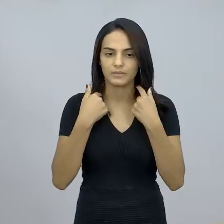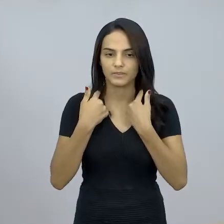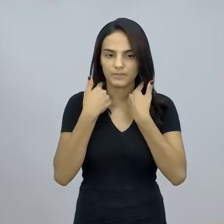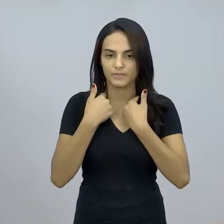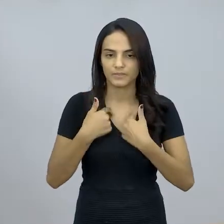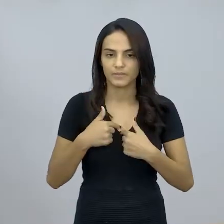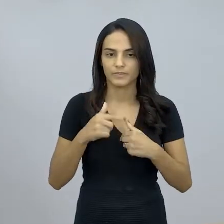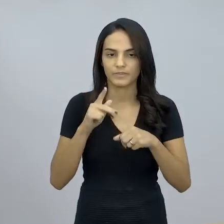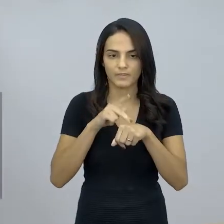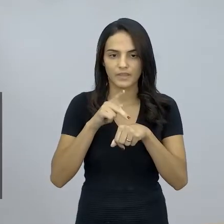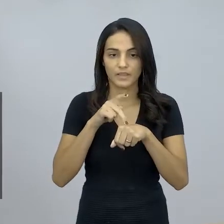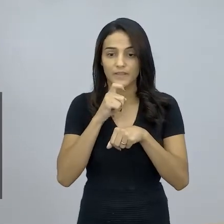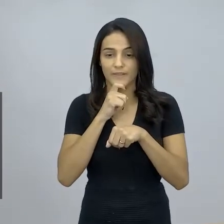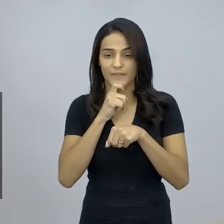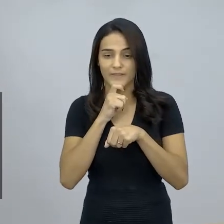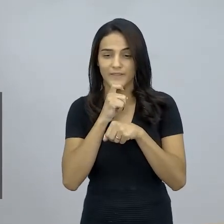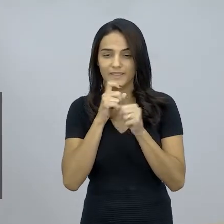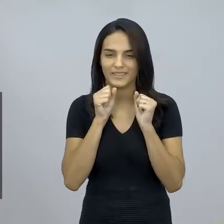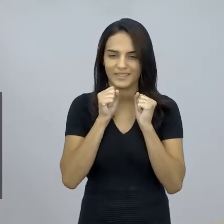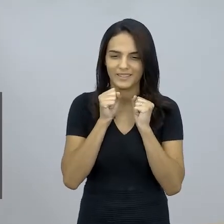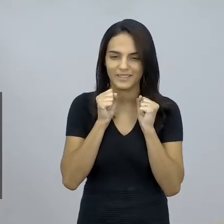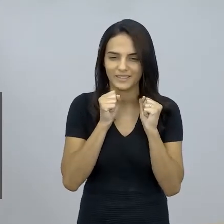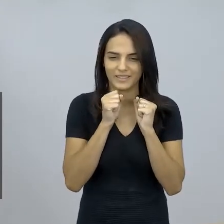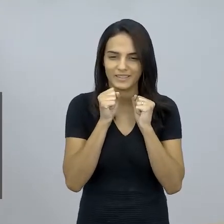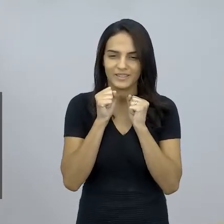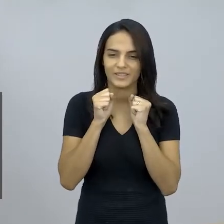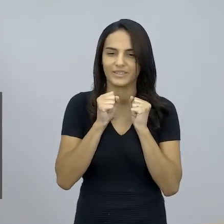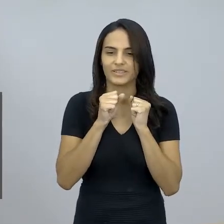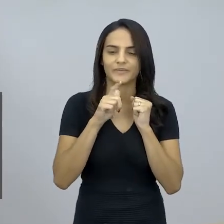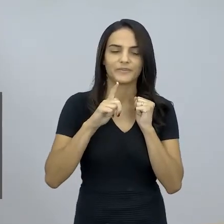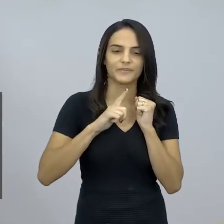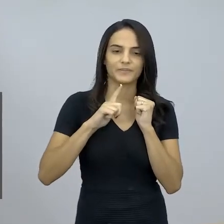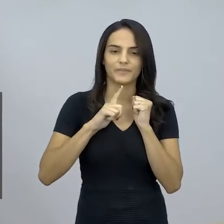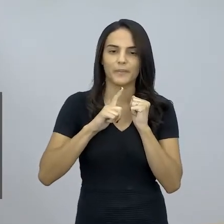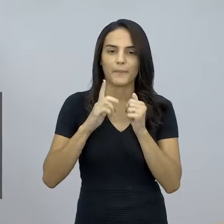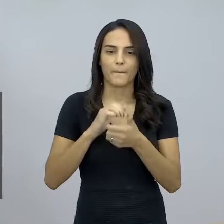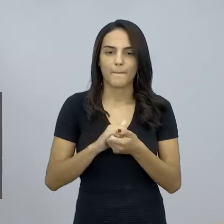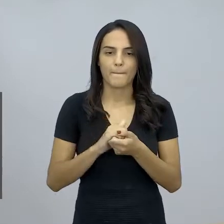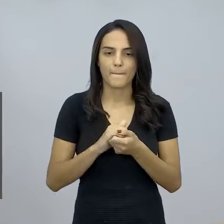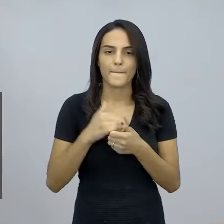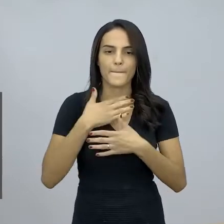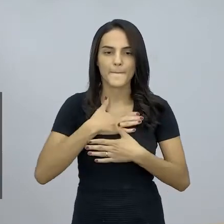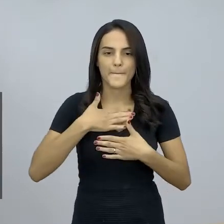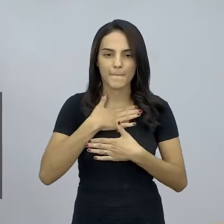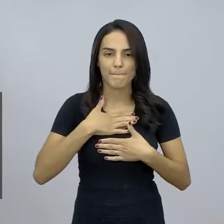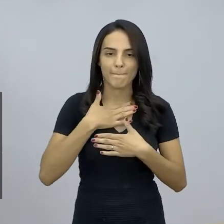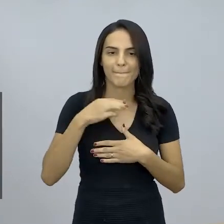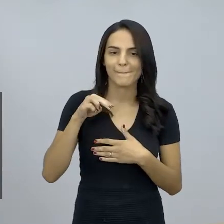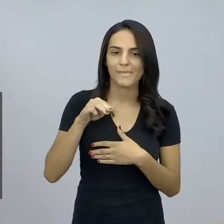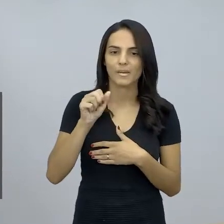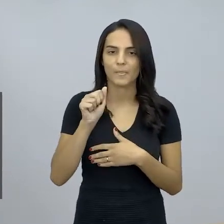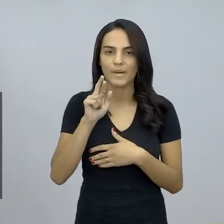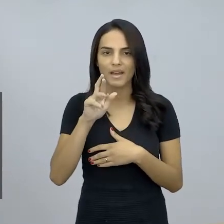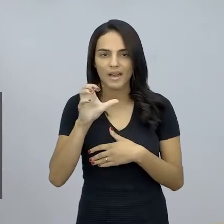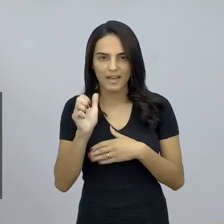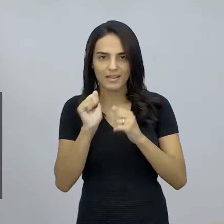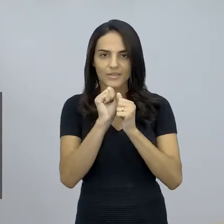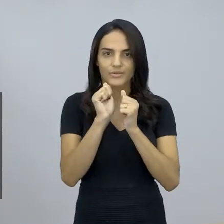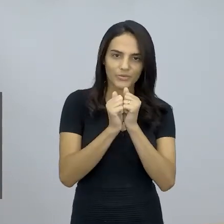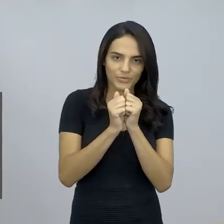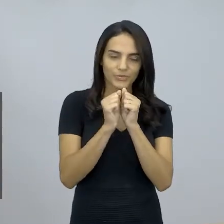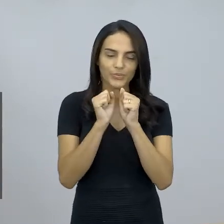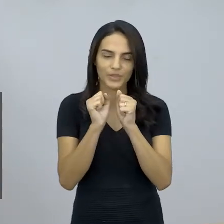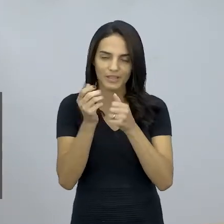E frio, né? Porque São Paulo está frio aqui. E é um prazer, Mara, estar aqui, poder